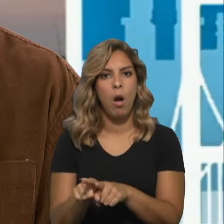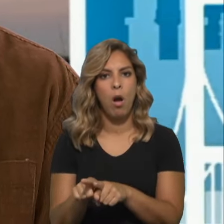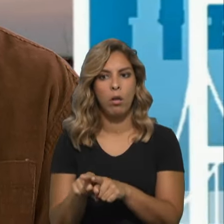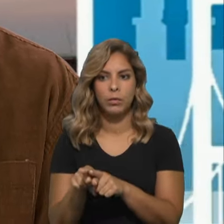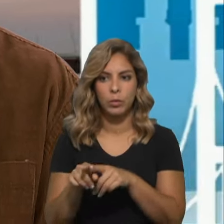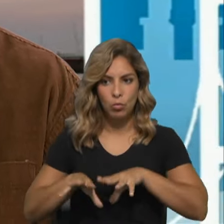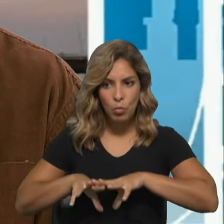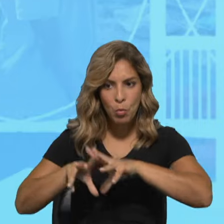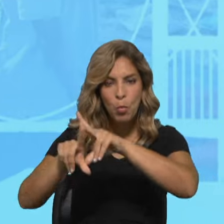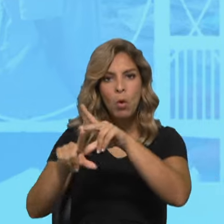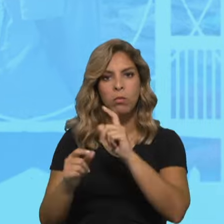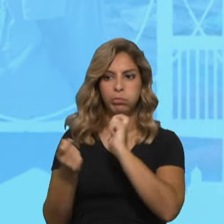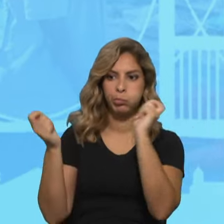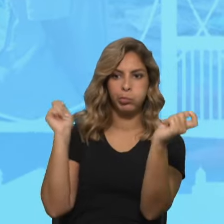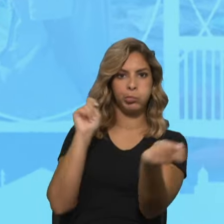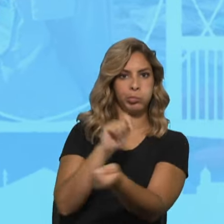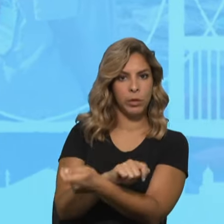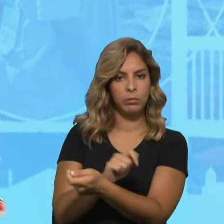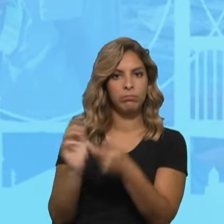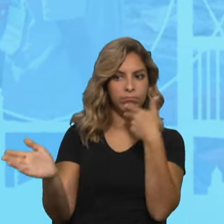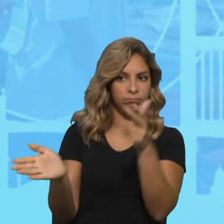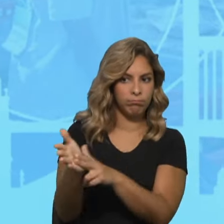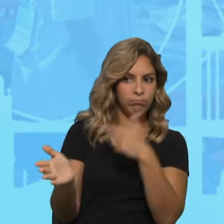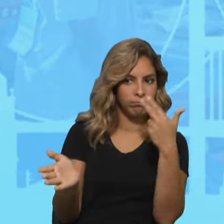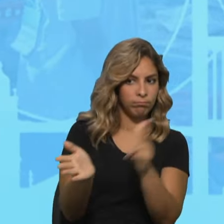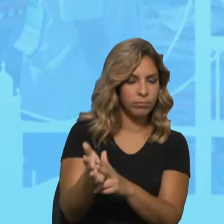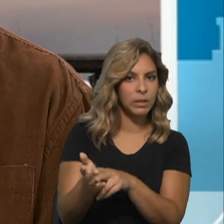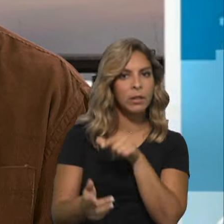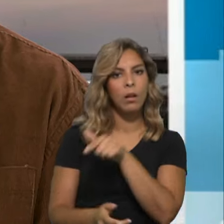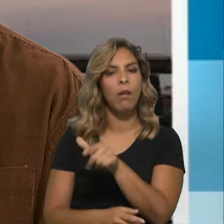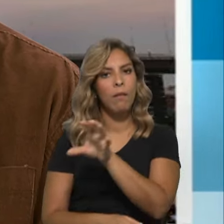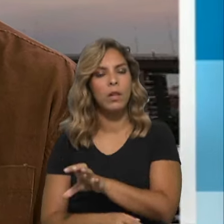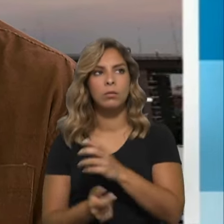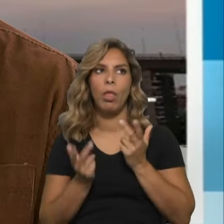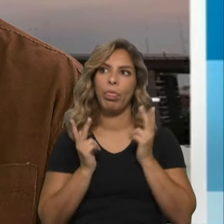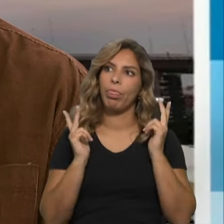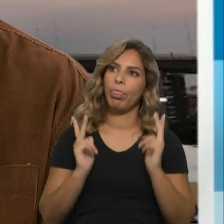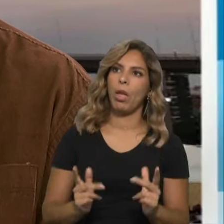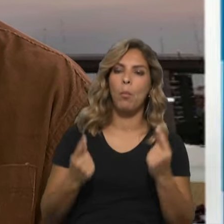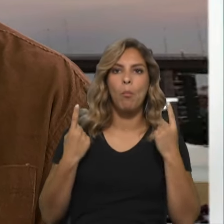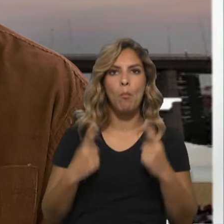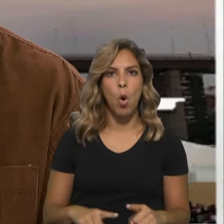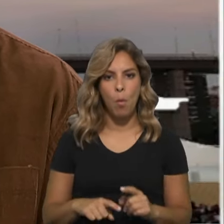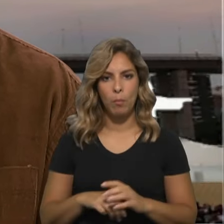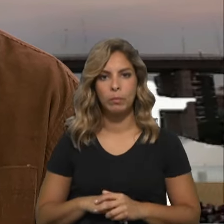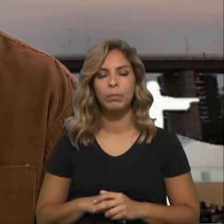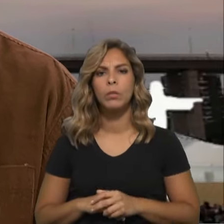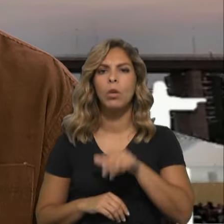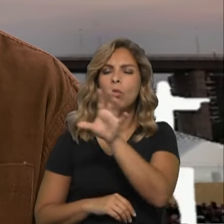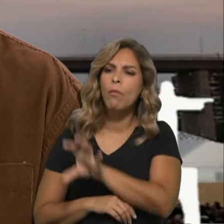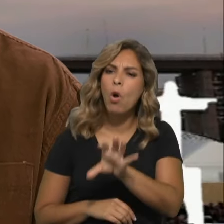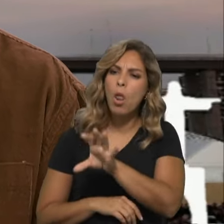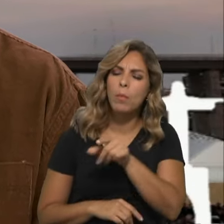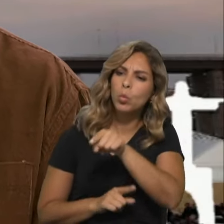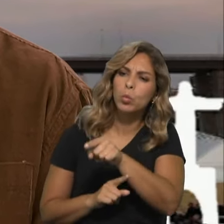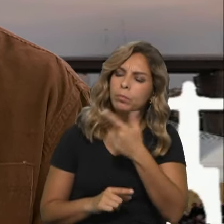capacidade transformadora da realidade não não não não estarem conformados com as coisas de que forma vai acompanhando também e